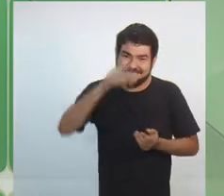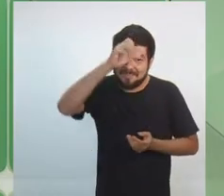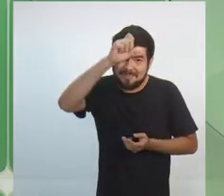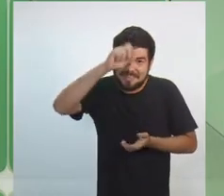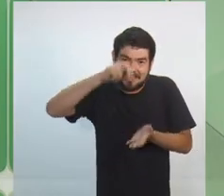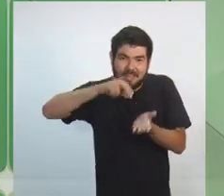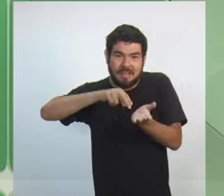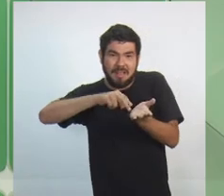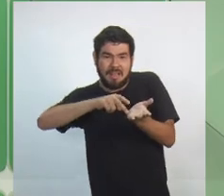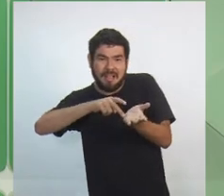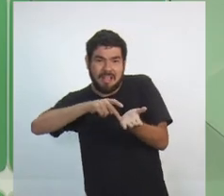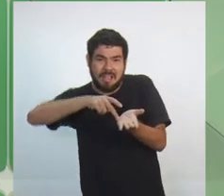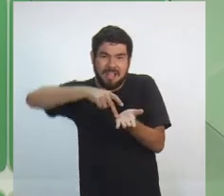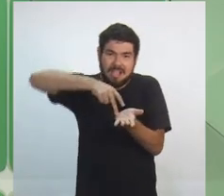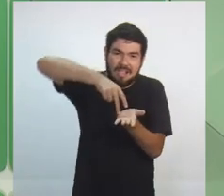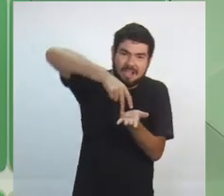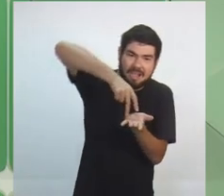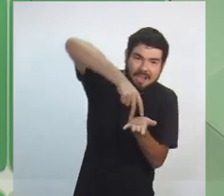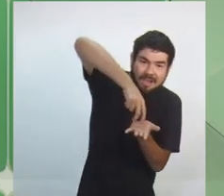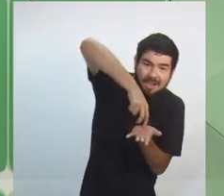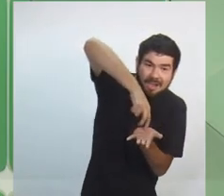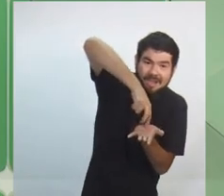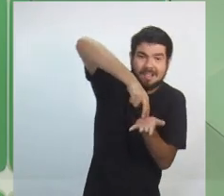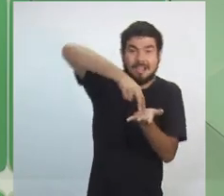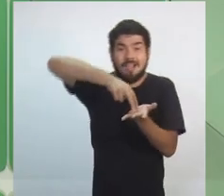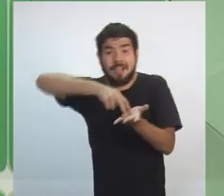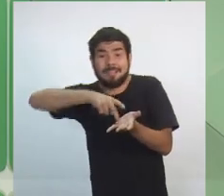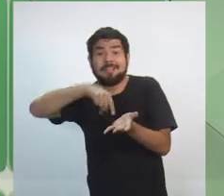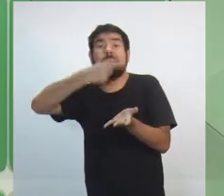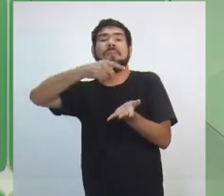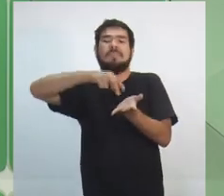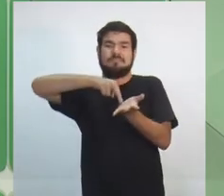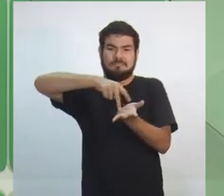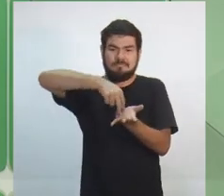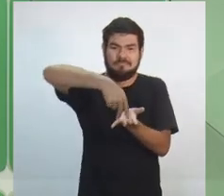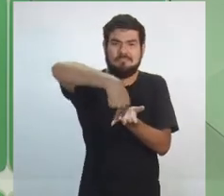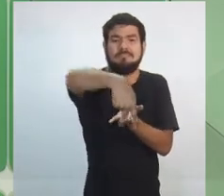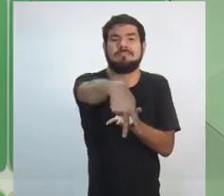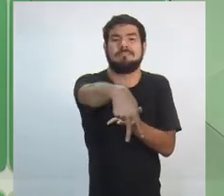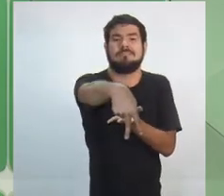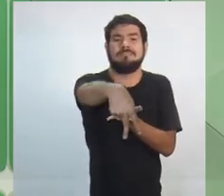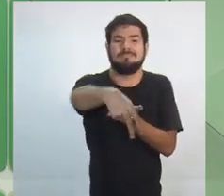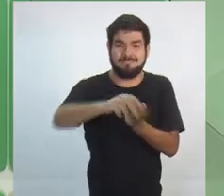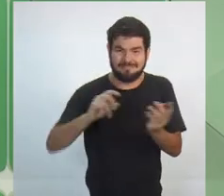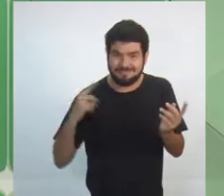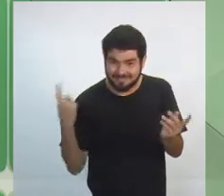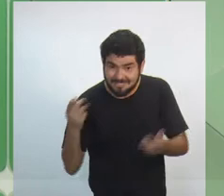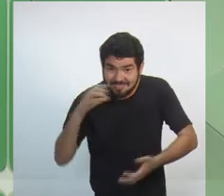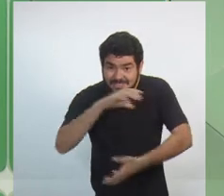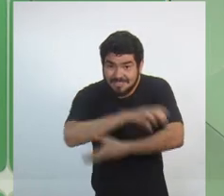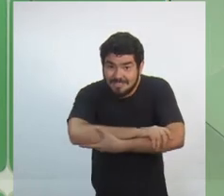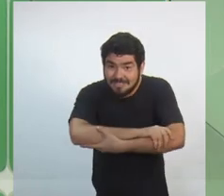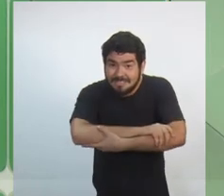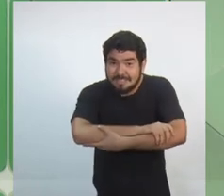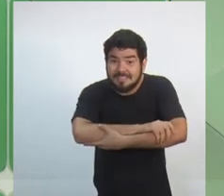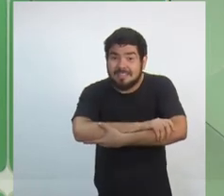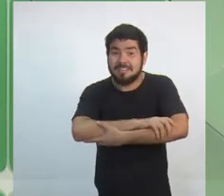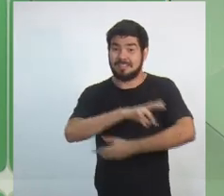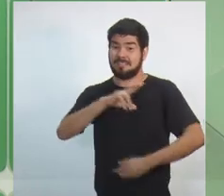que ele dá o primeiro passo, ele começa a caminhar só. Nós vamos fazer parceria com a iniciativa privada